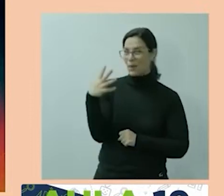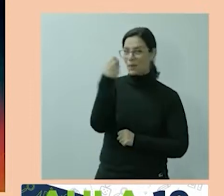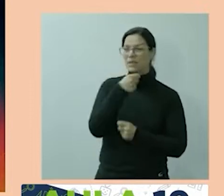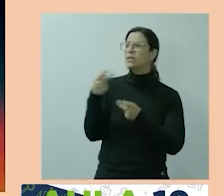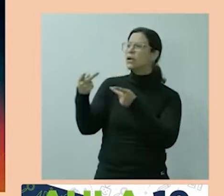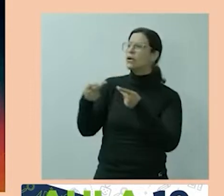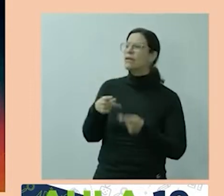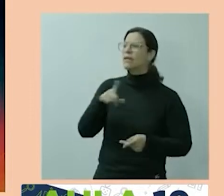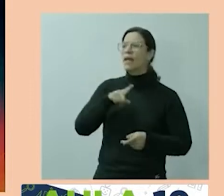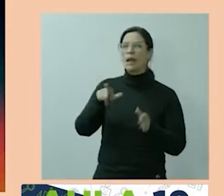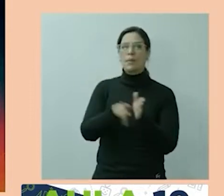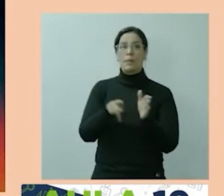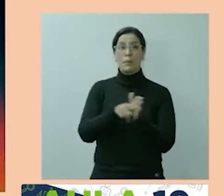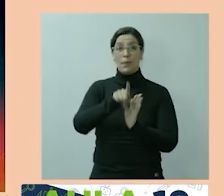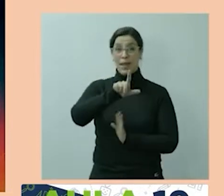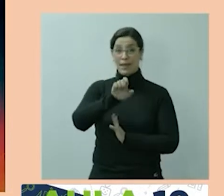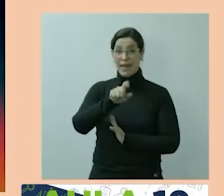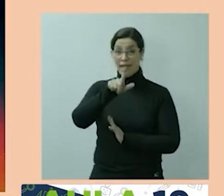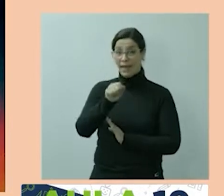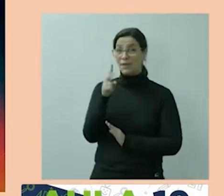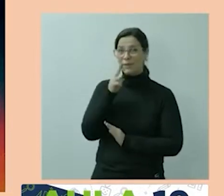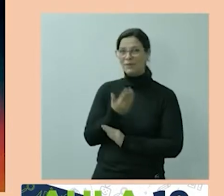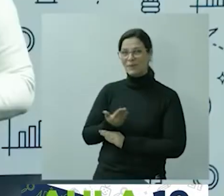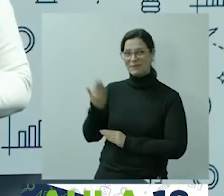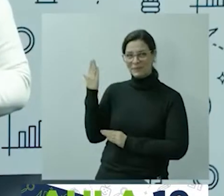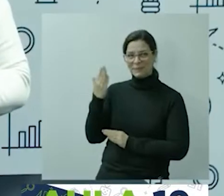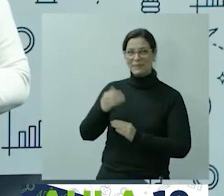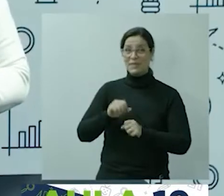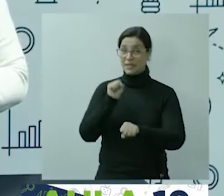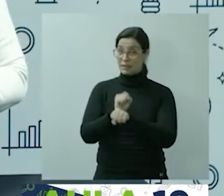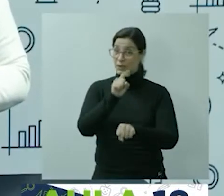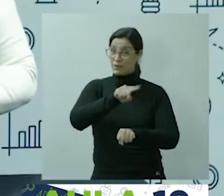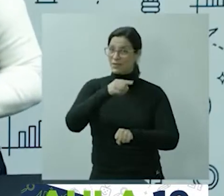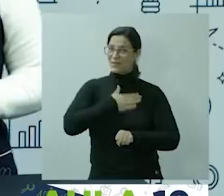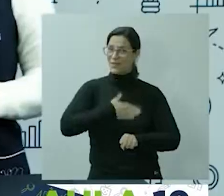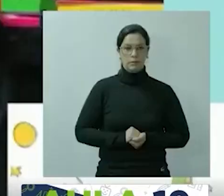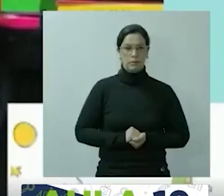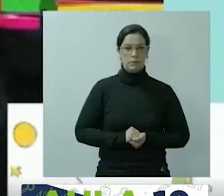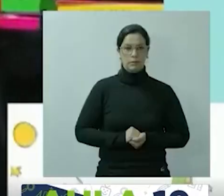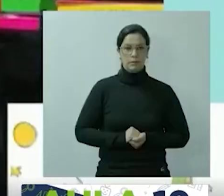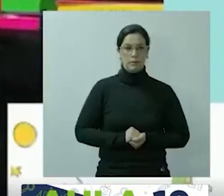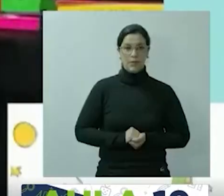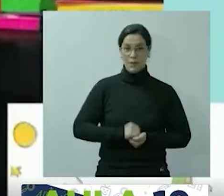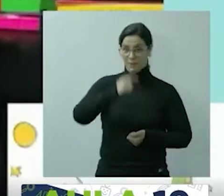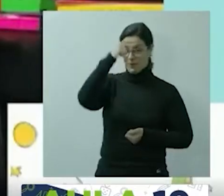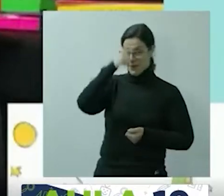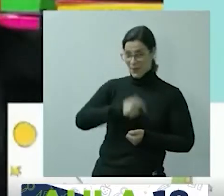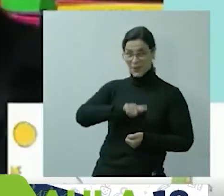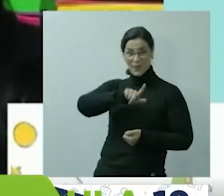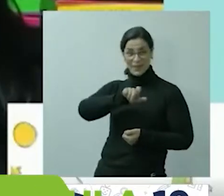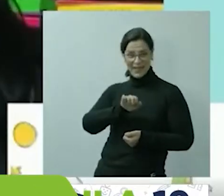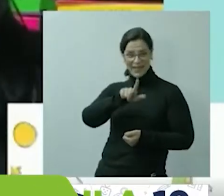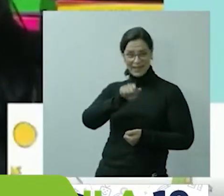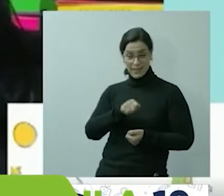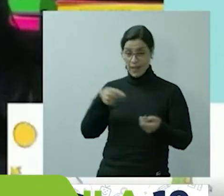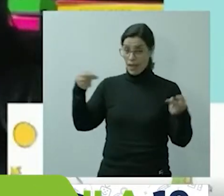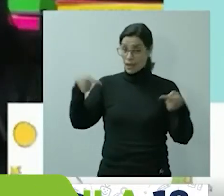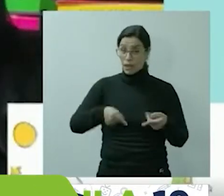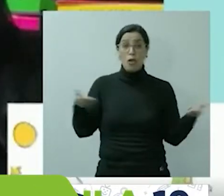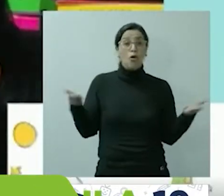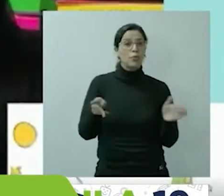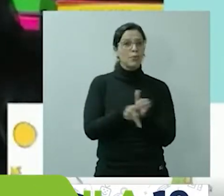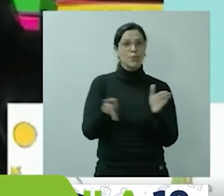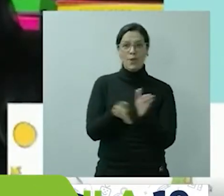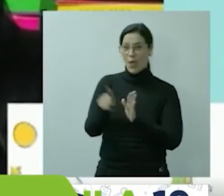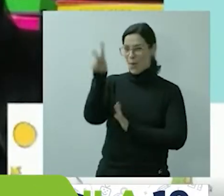nossa convidada Lelê. Vamos ver a história? Espero que vocês gostem. Eu sou a Lili, estou aqui hoje para